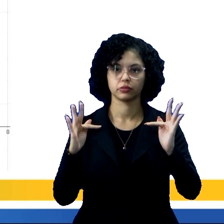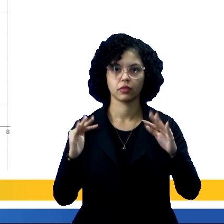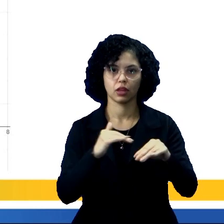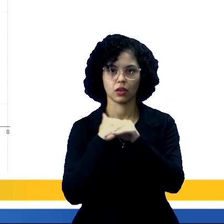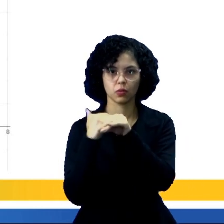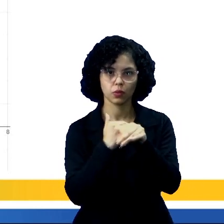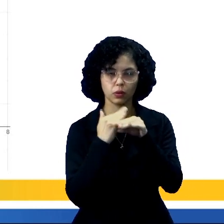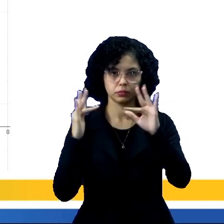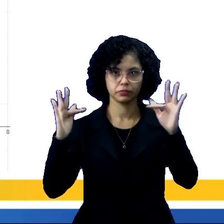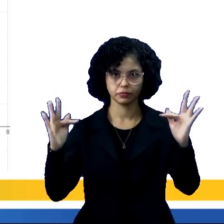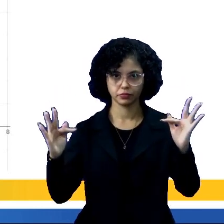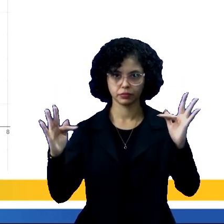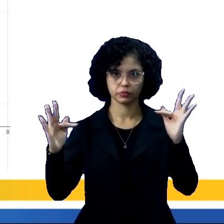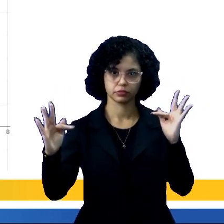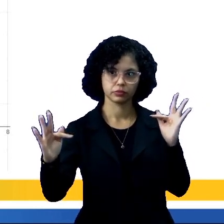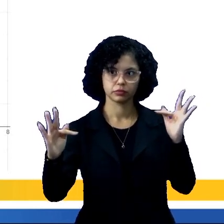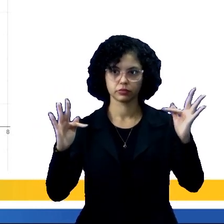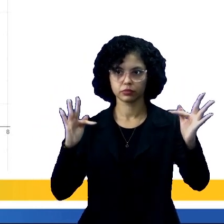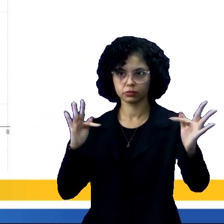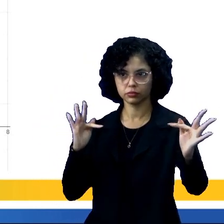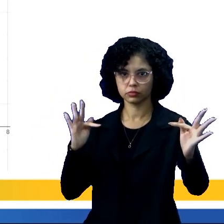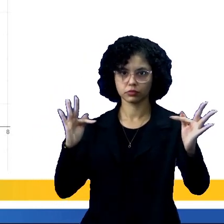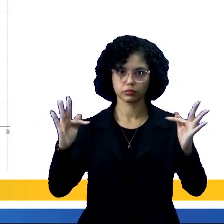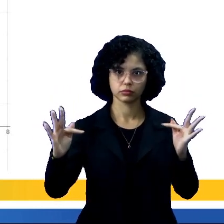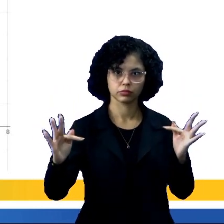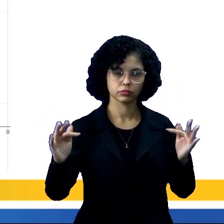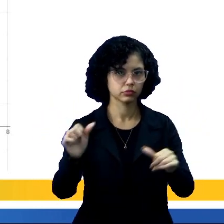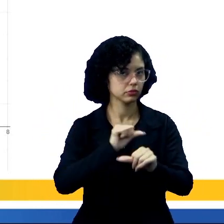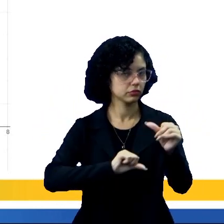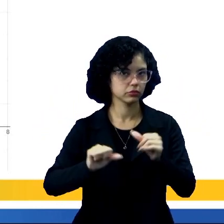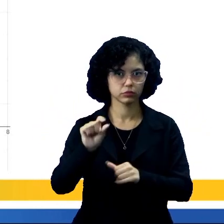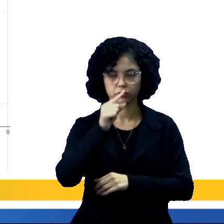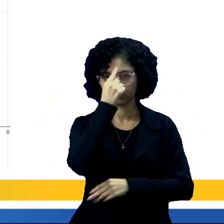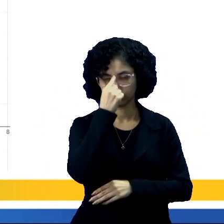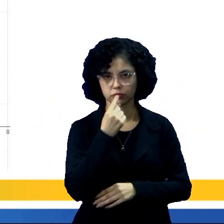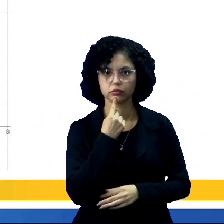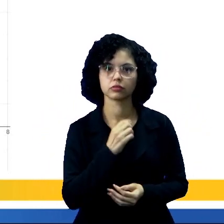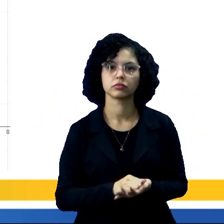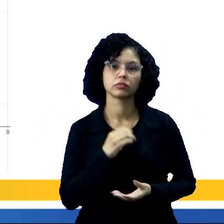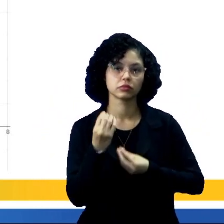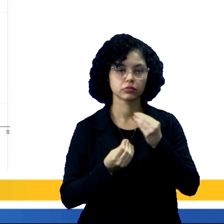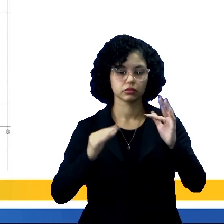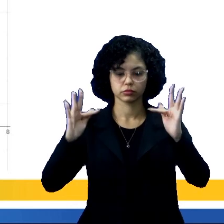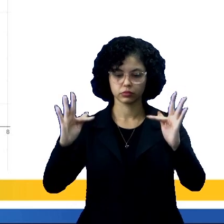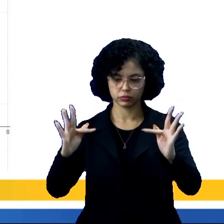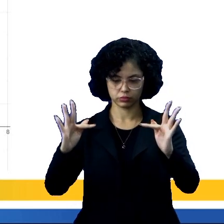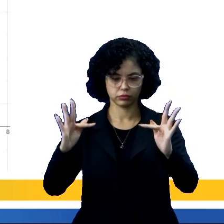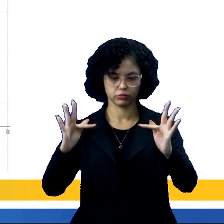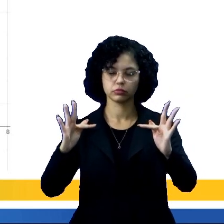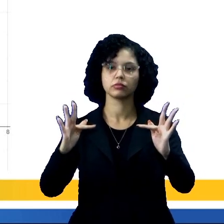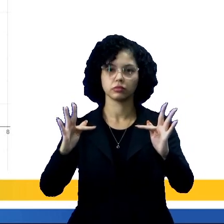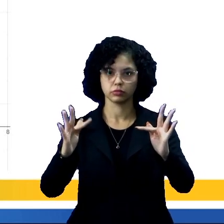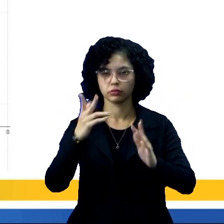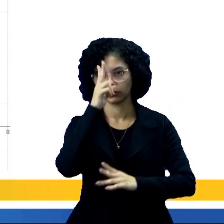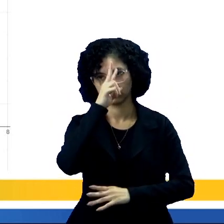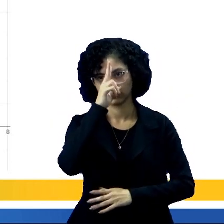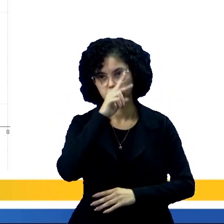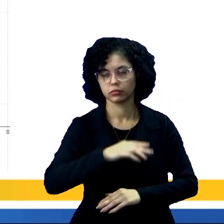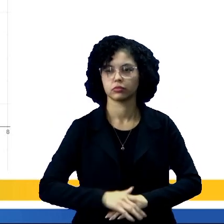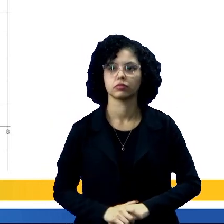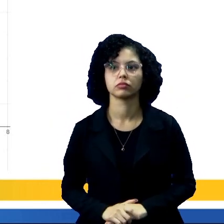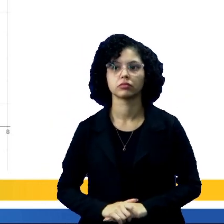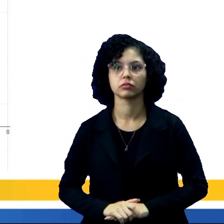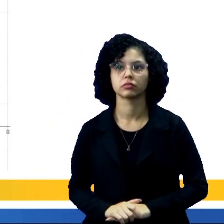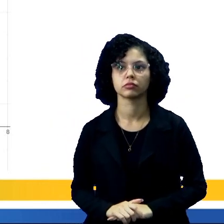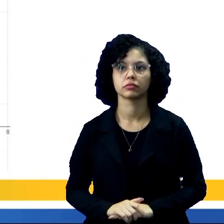simetria, ele vai de um lado ao outro, mas não muda a figura. É como se você ficasse de frente. Lembre-se disso. É um